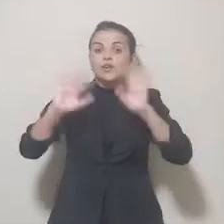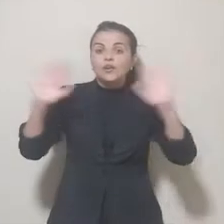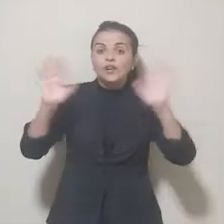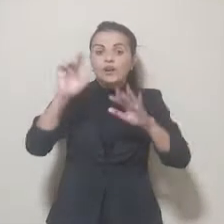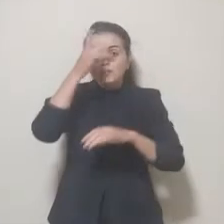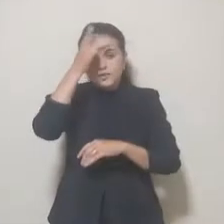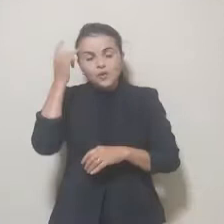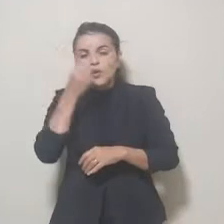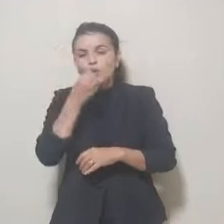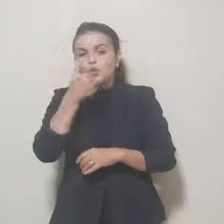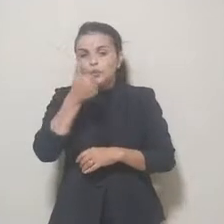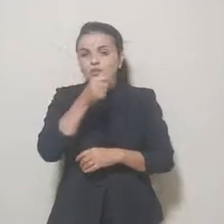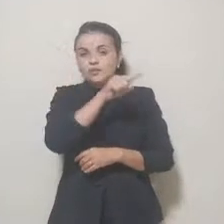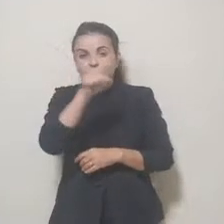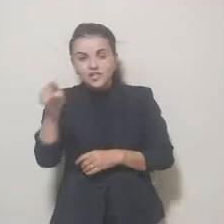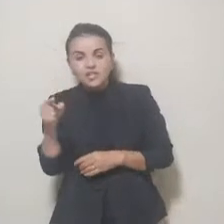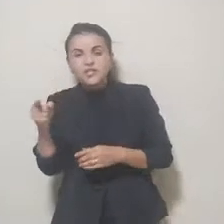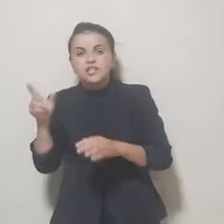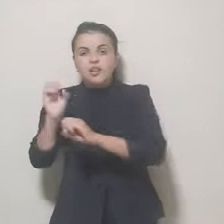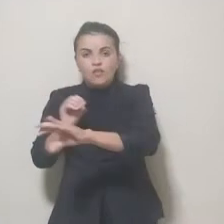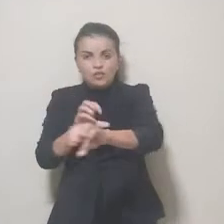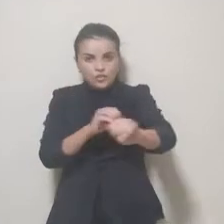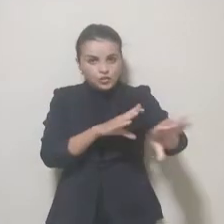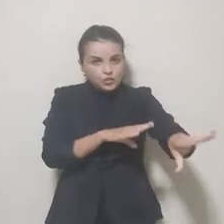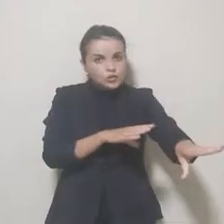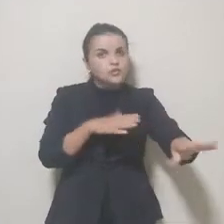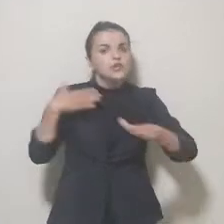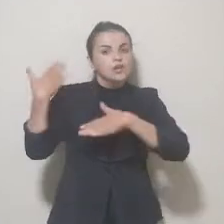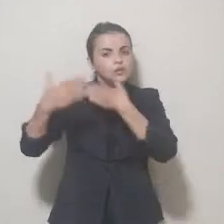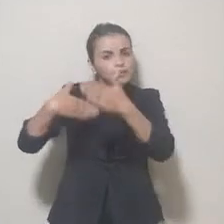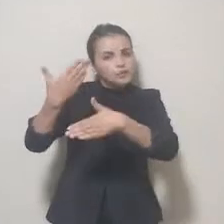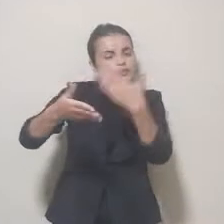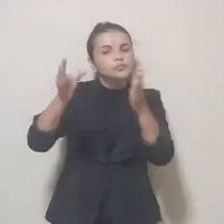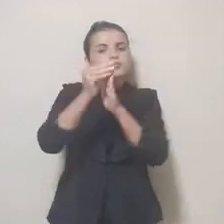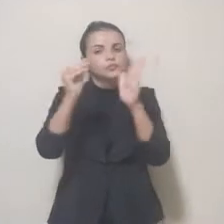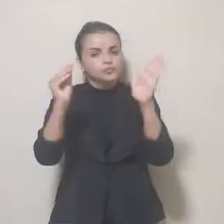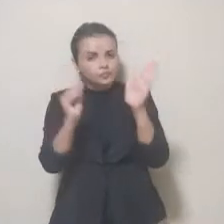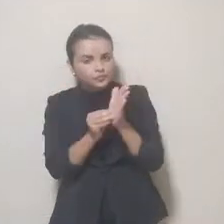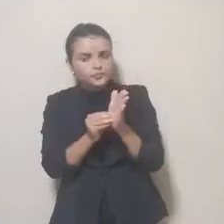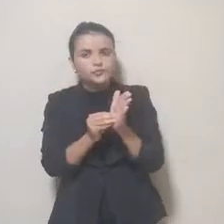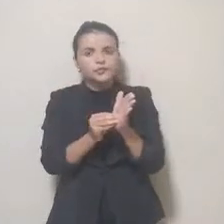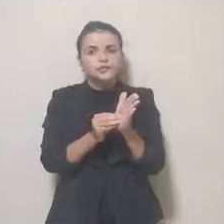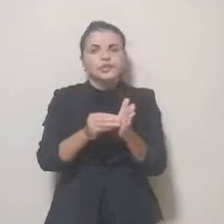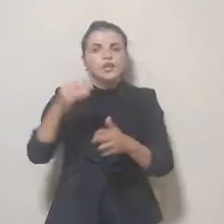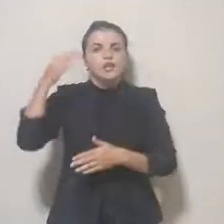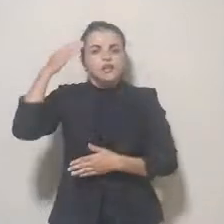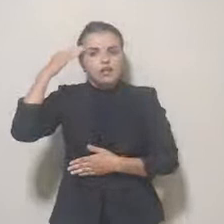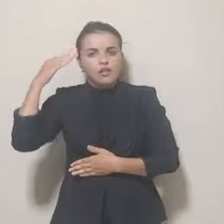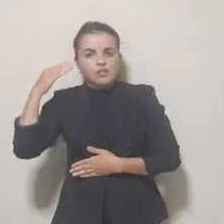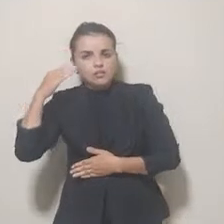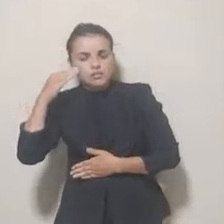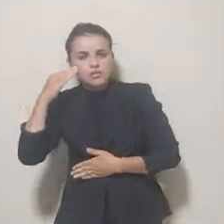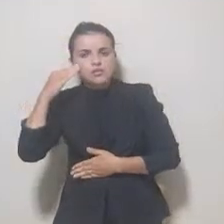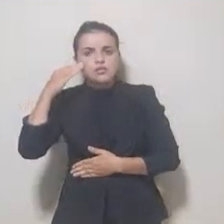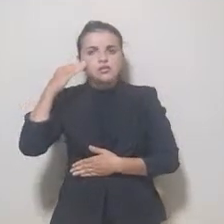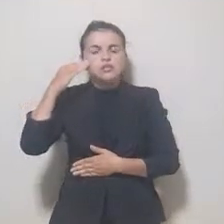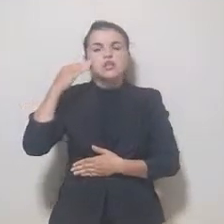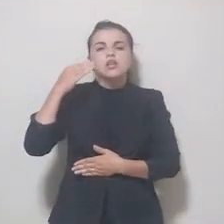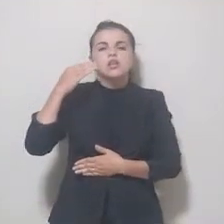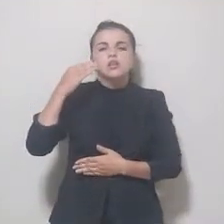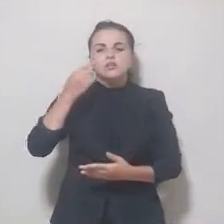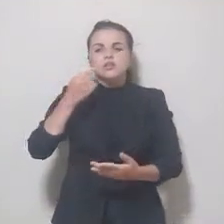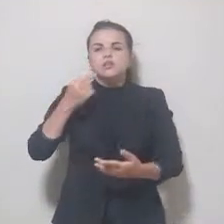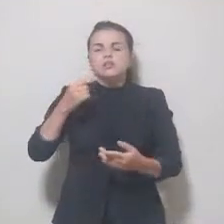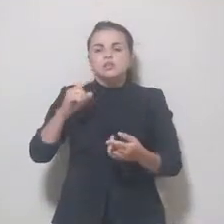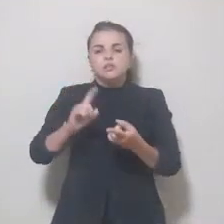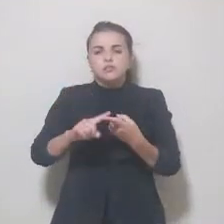Olá pessoal, tudo bem com vocês? Na aula de hoje nós vamos dar continuidade ao conteúdo de adolescência, puberdade e sistema endócrino, a parte 2 do